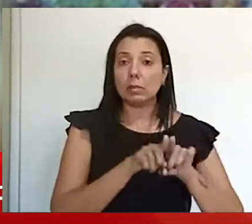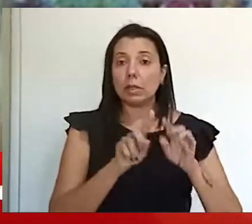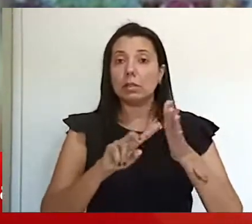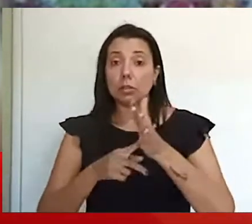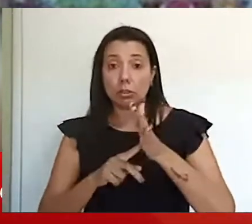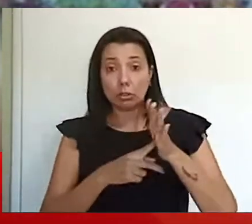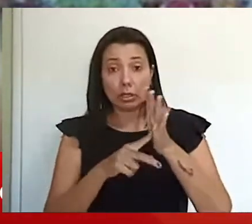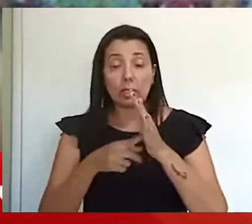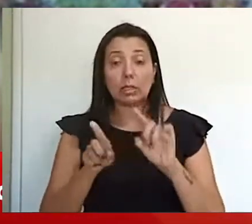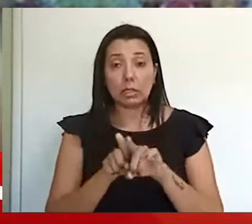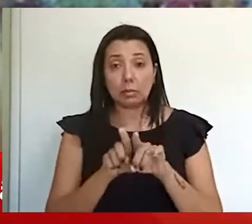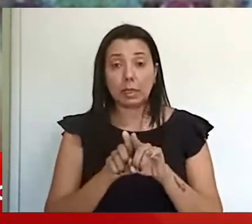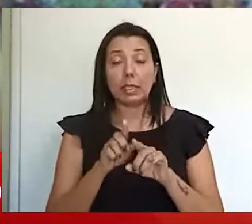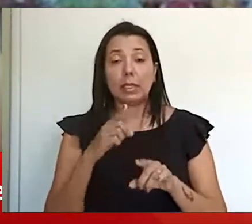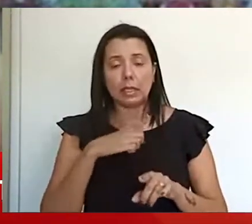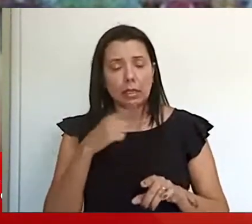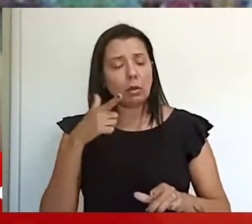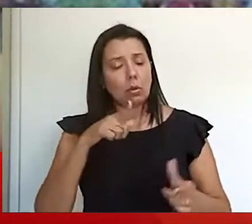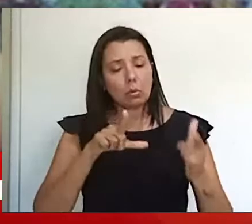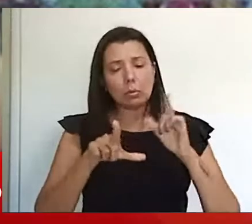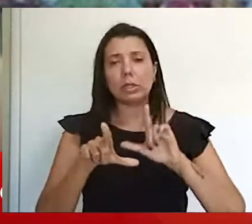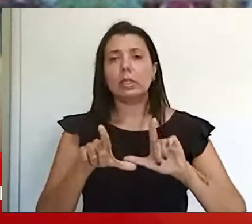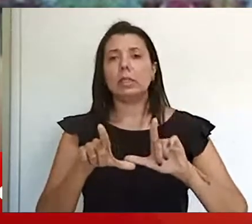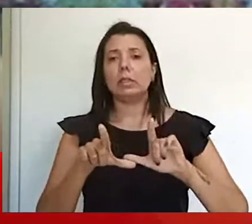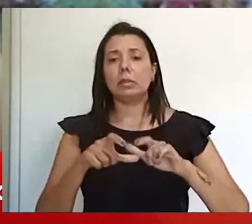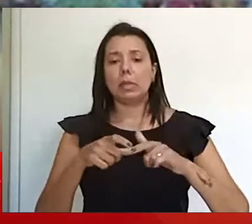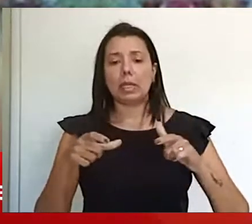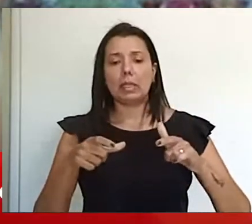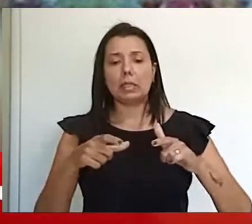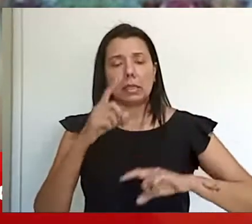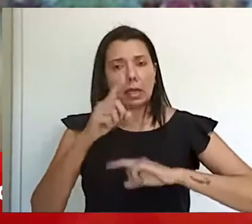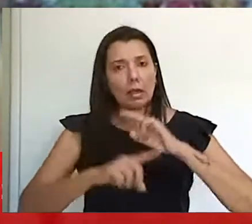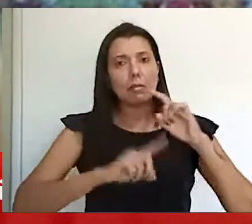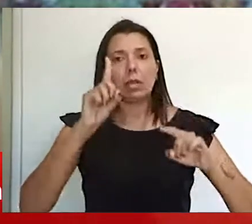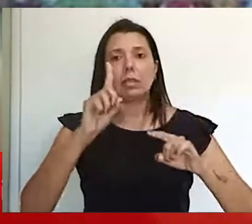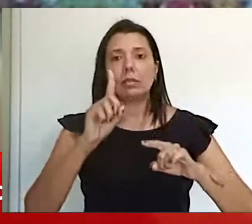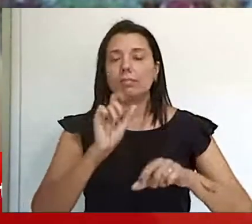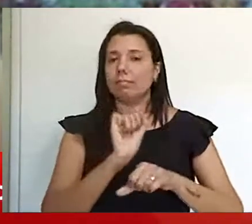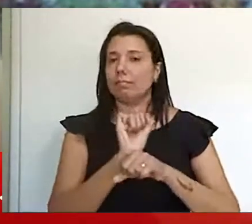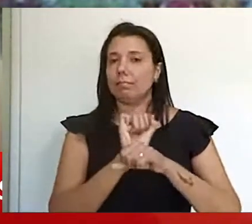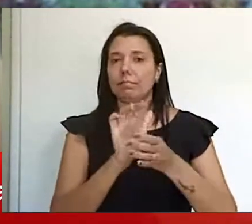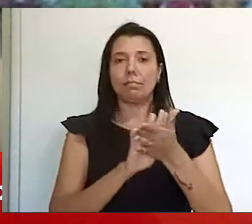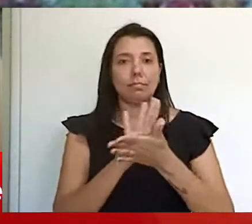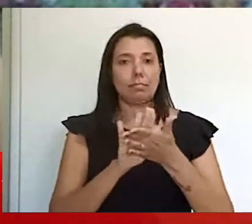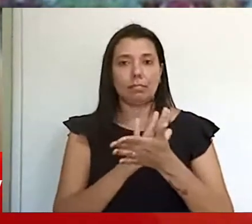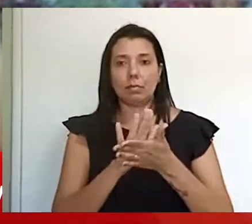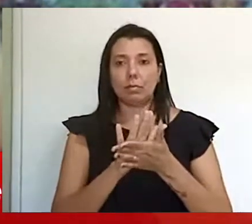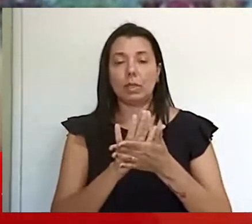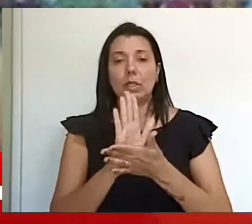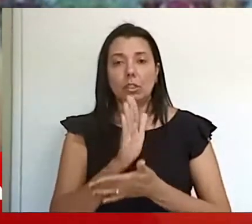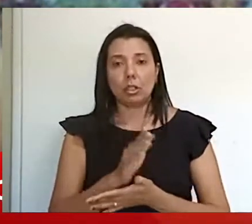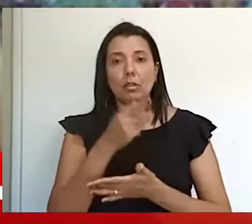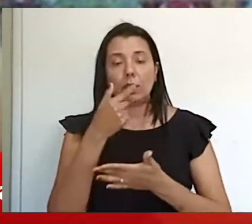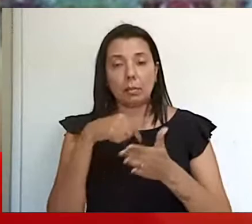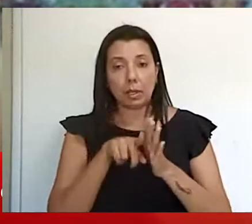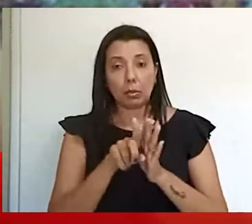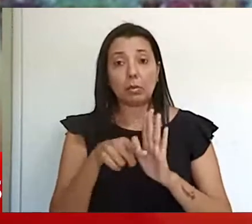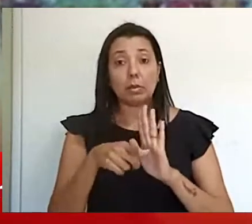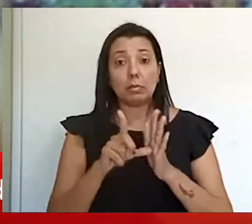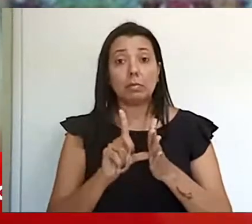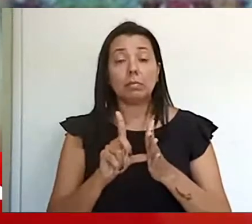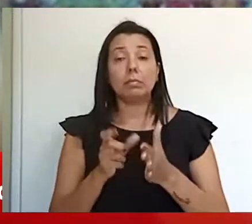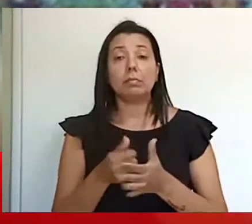a gente tem conseguido grandes avanços, a gente não para, como eu disse na pergunta anterior, porque